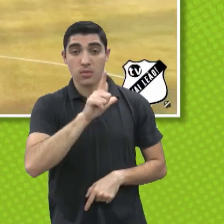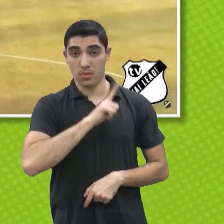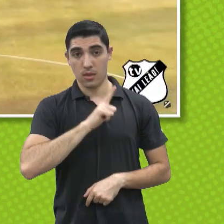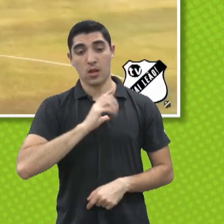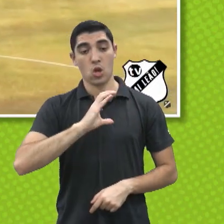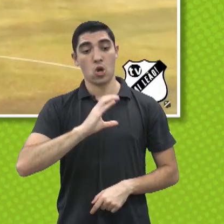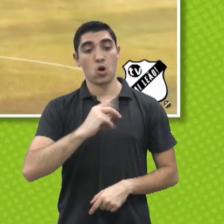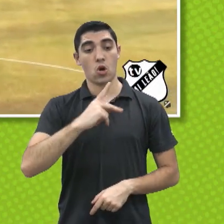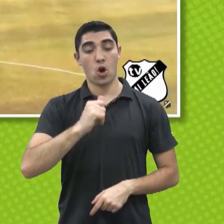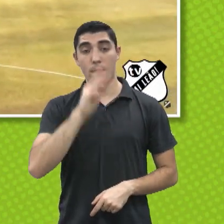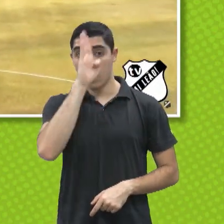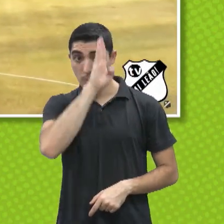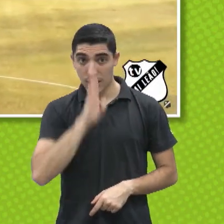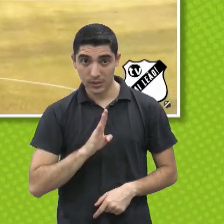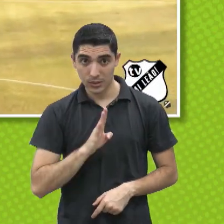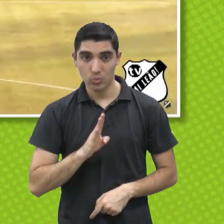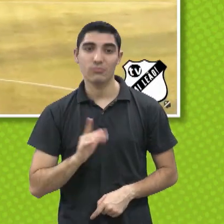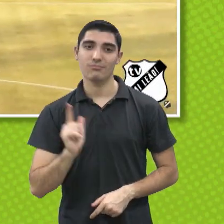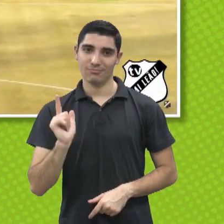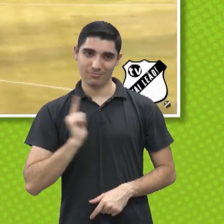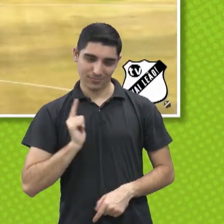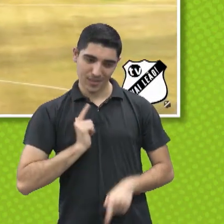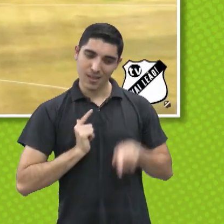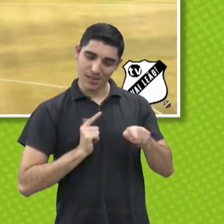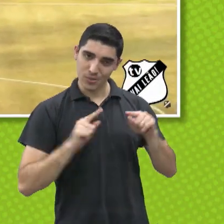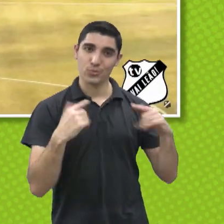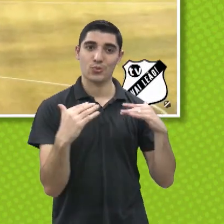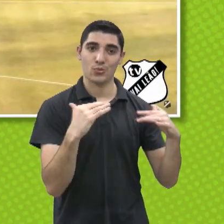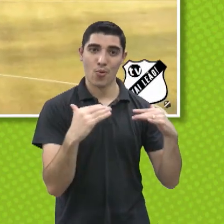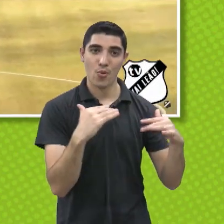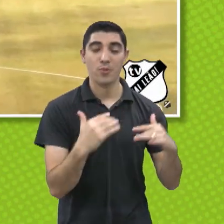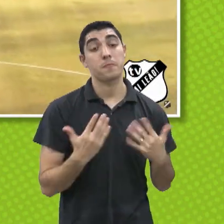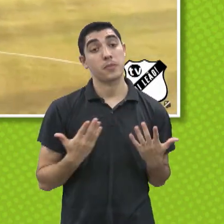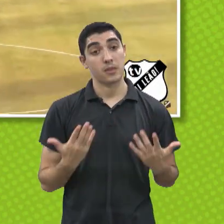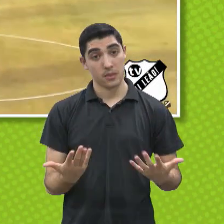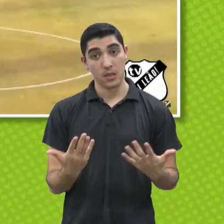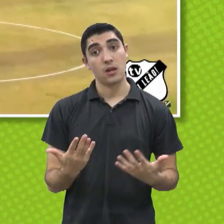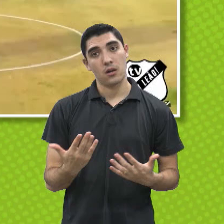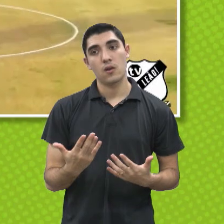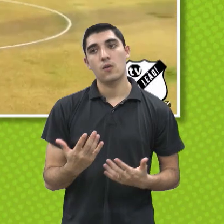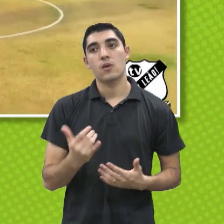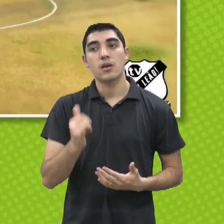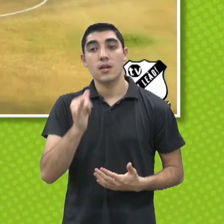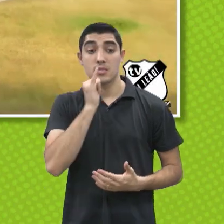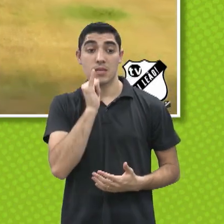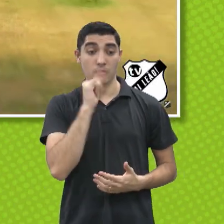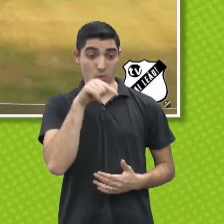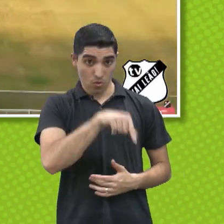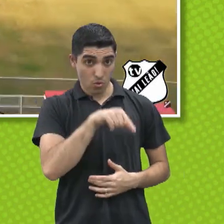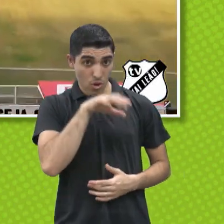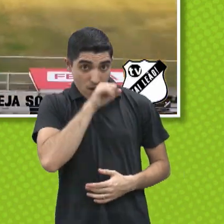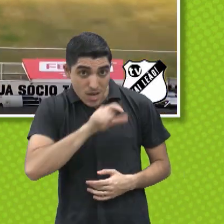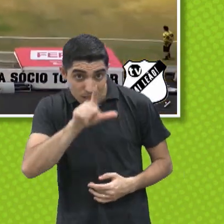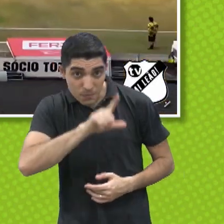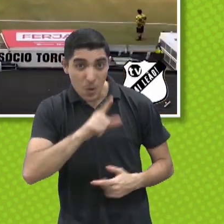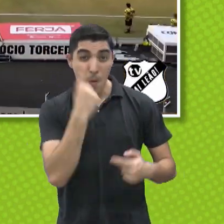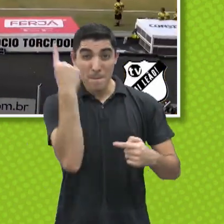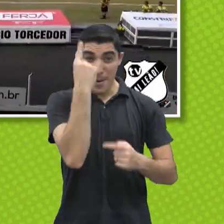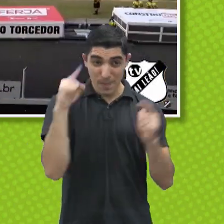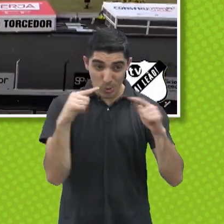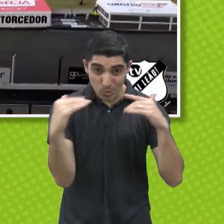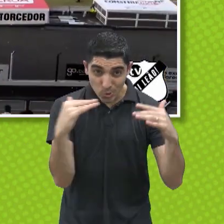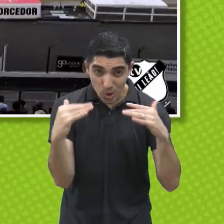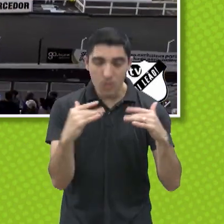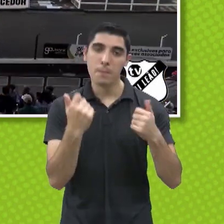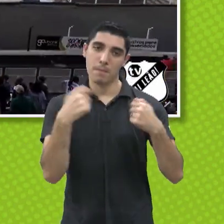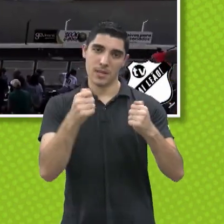do Campeonato Brasileiro, a Inter de Limeira, se jogar o primeiro jogo em casa, vai ter que jogar fora, e se passar para a segunda fase, também